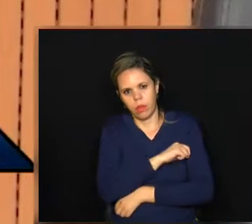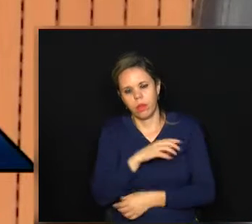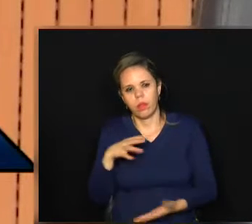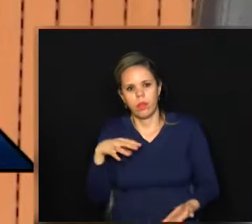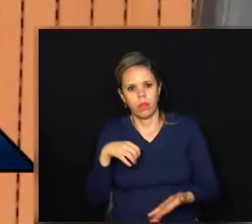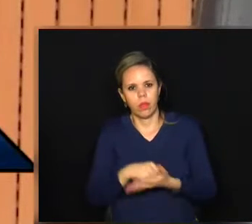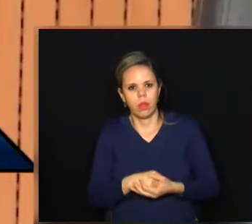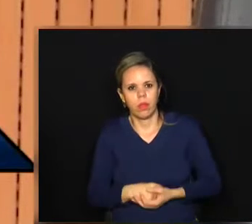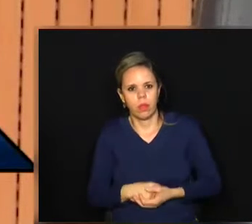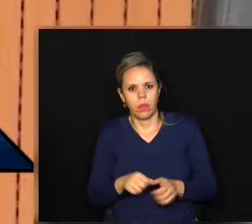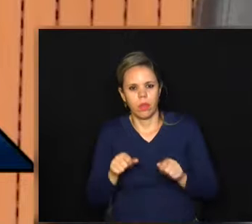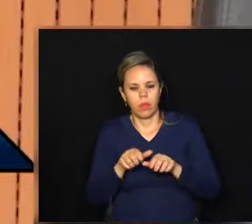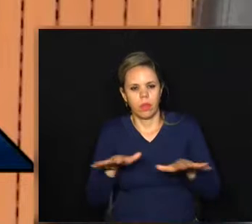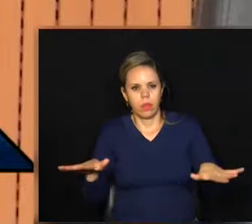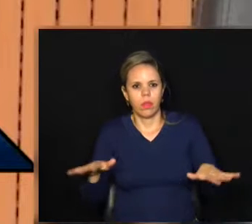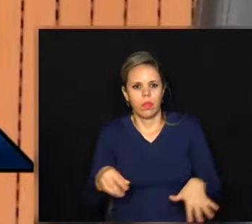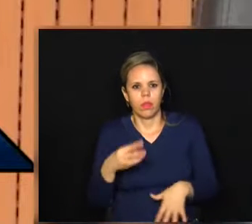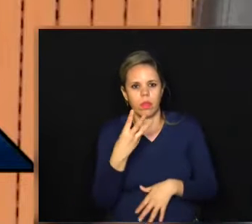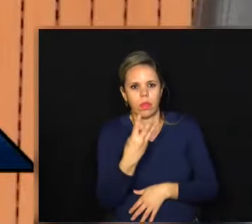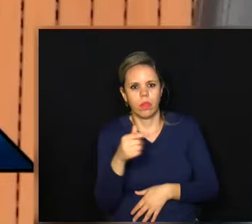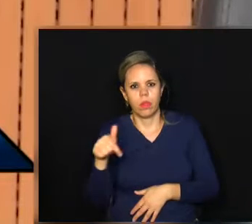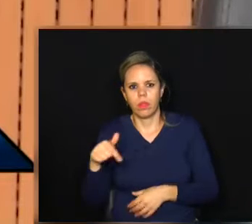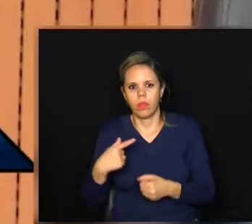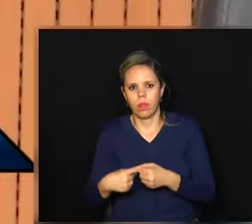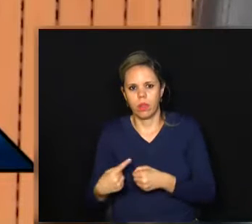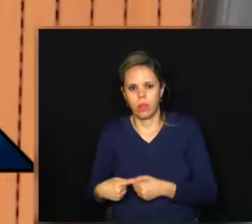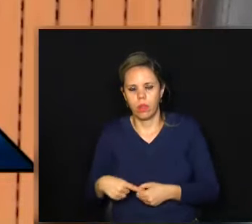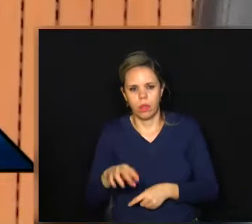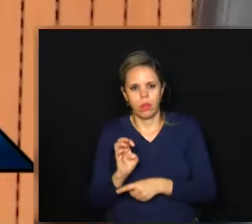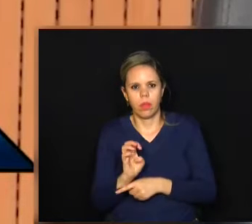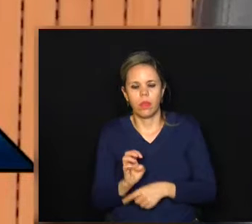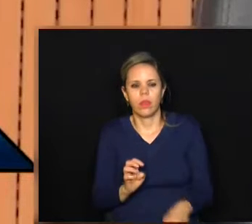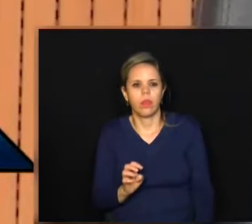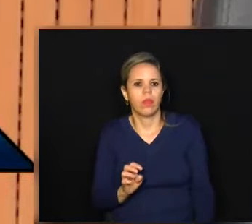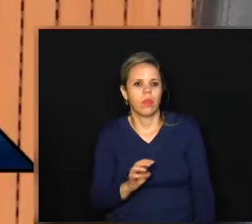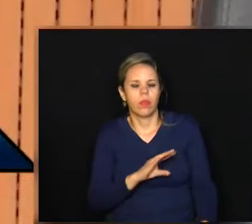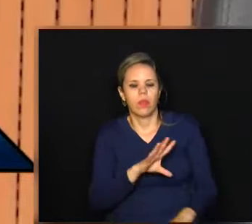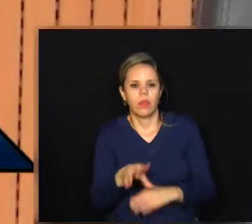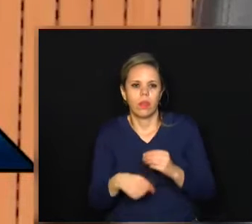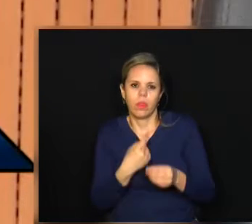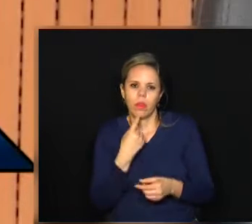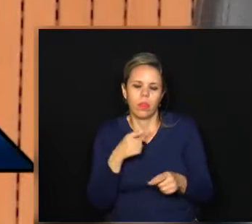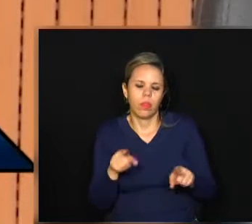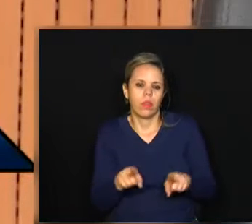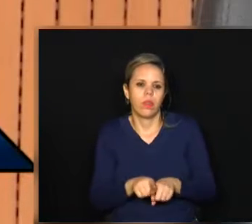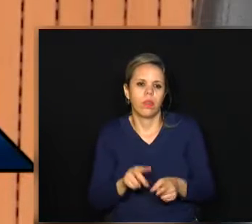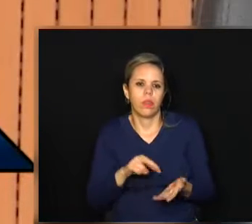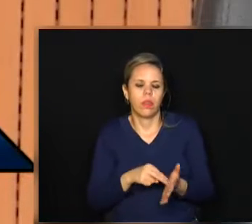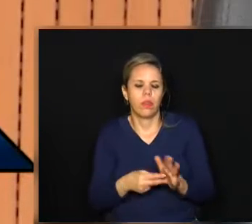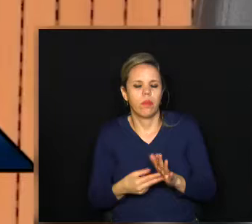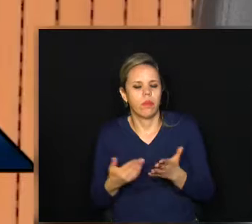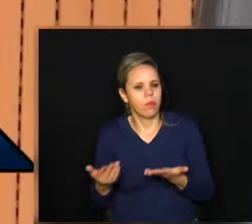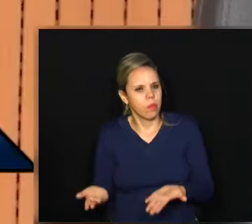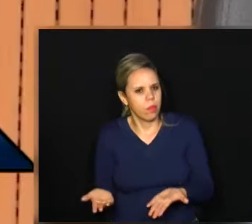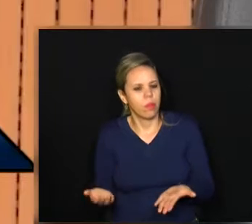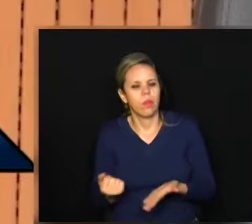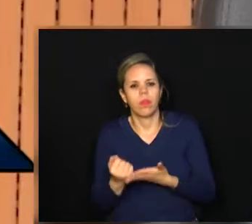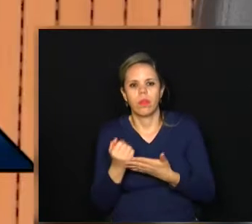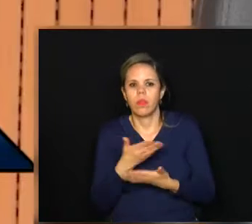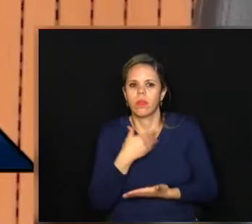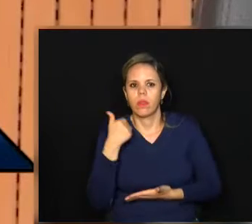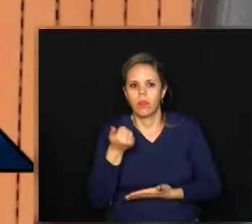matriculados e distribuídos em 37 municípios do estado, incluindo Campinas, o que, segundo ela, contribui para a